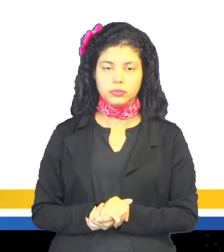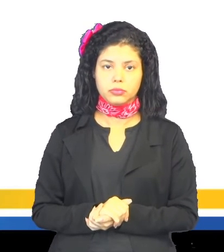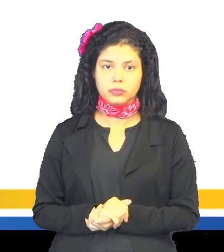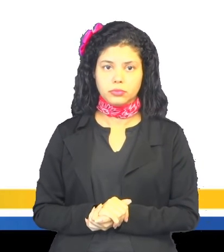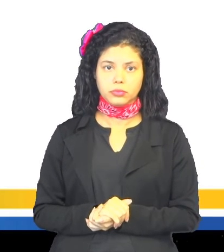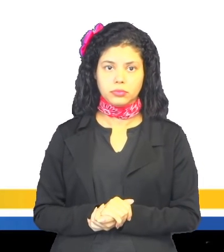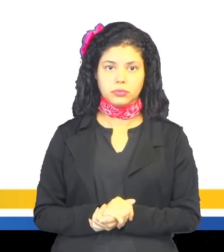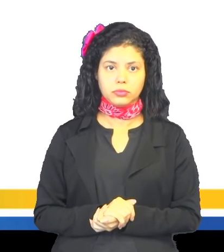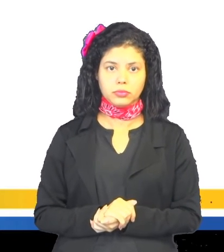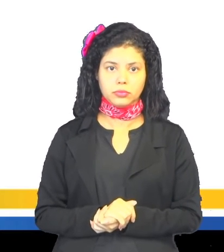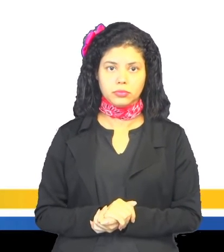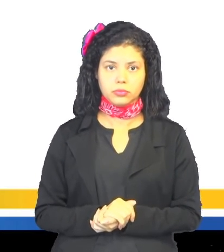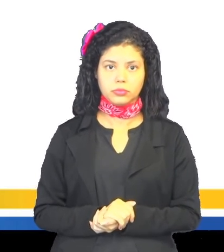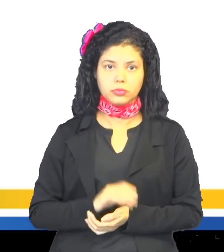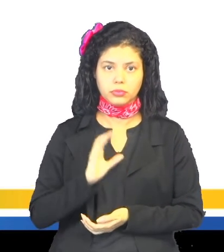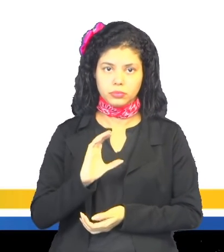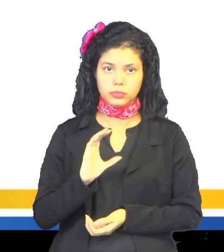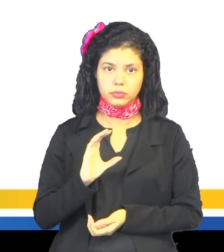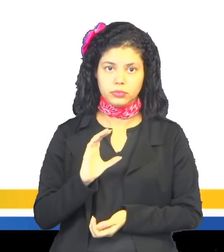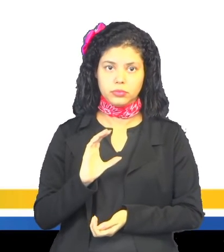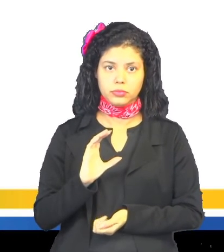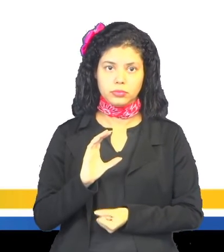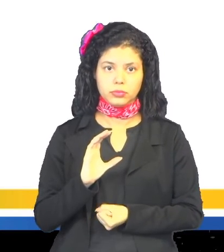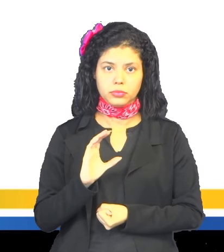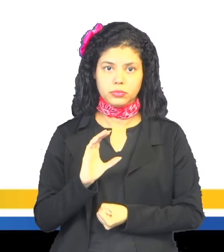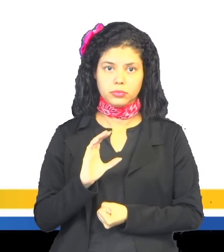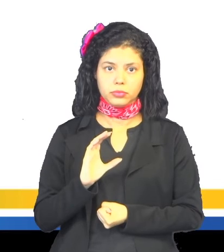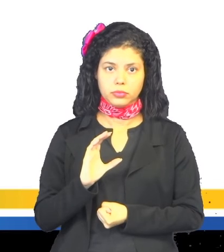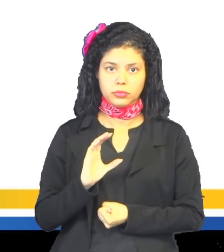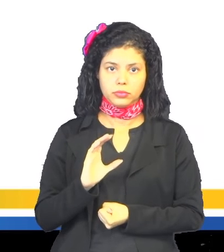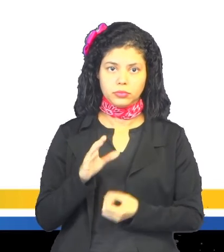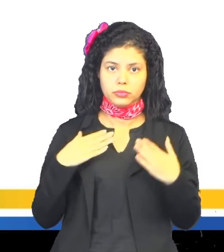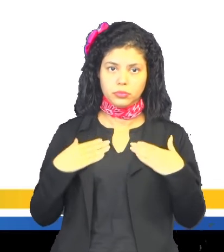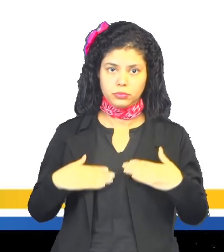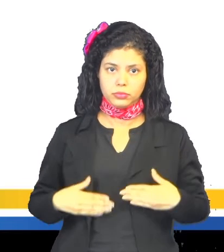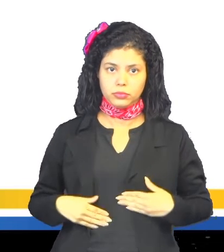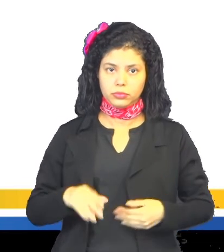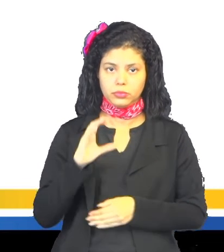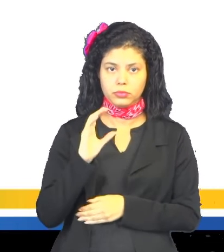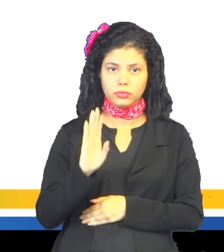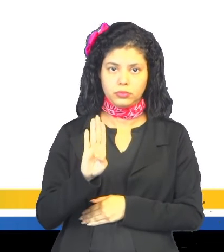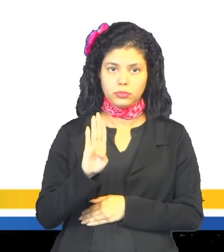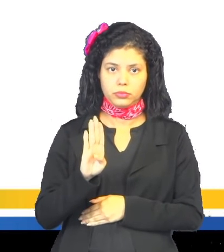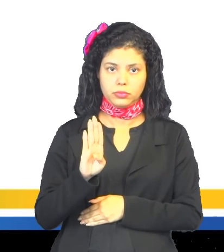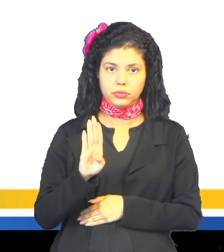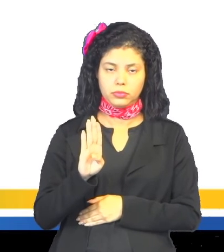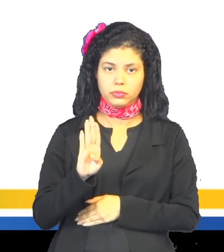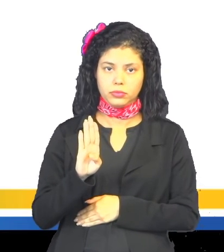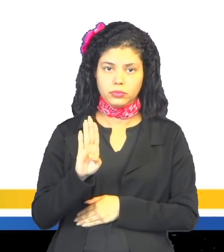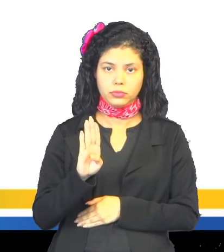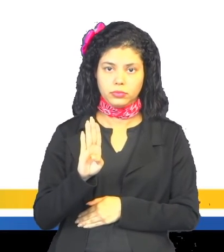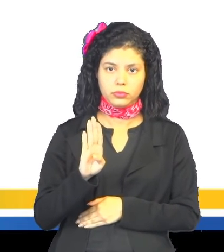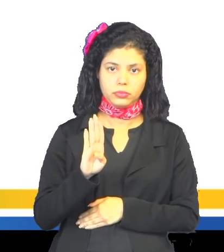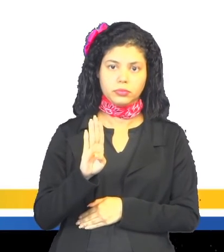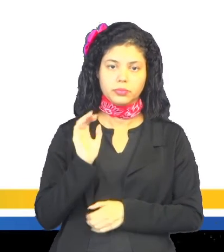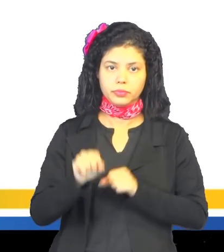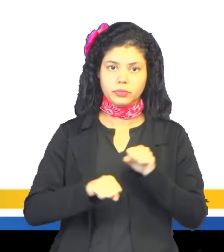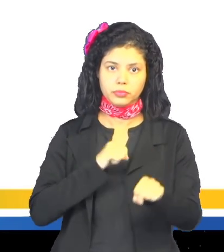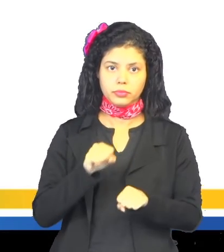então na primeira palavra ali tá faltando a letra C formando a palavra com É pô depois ela vai lá ver